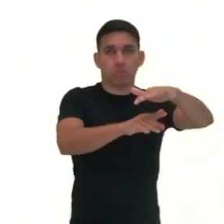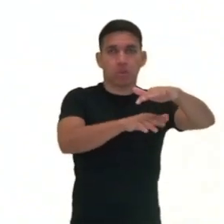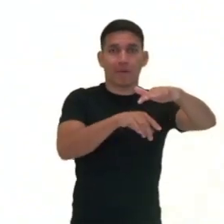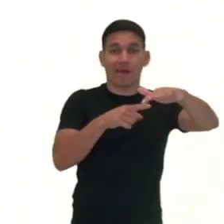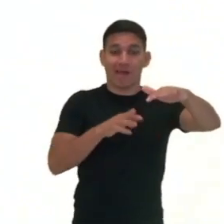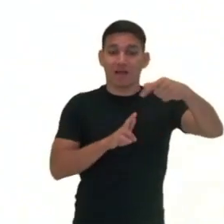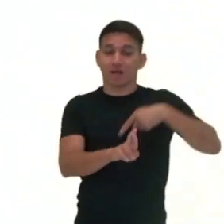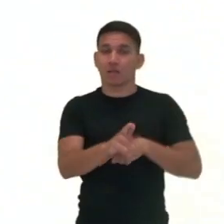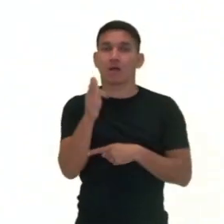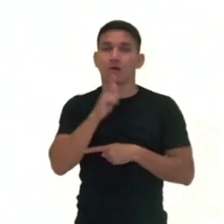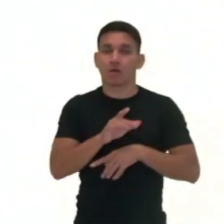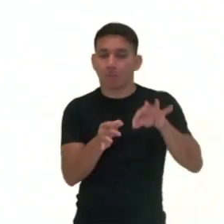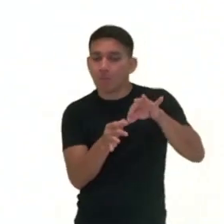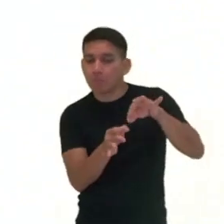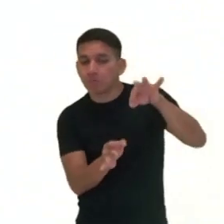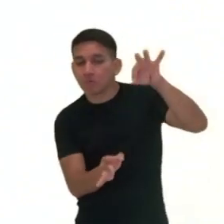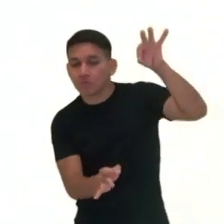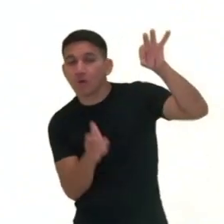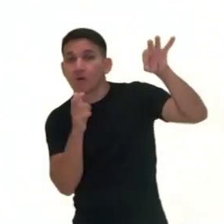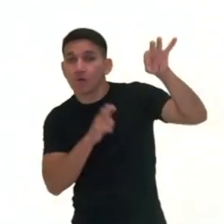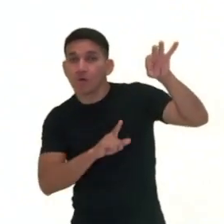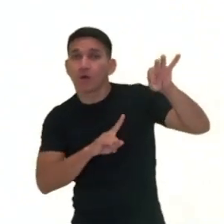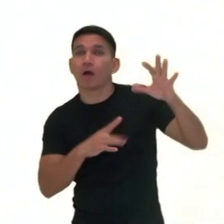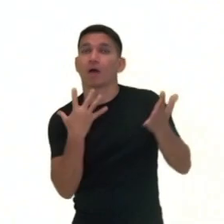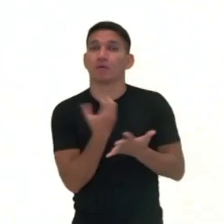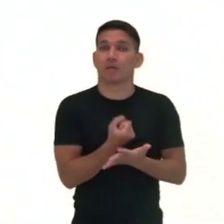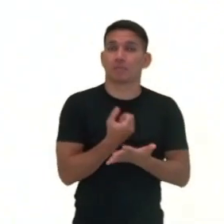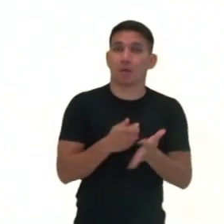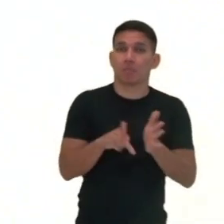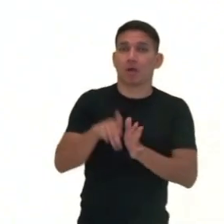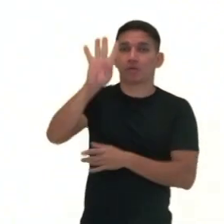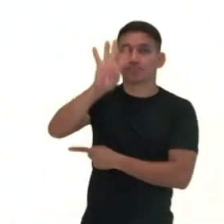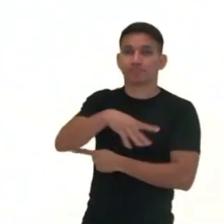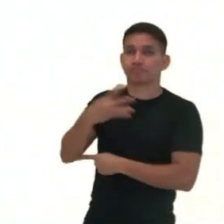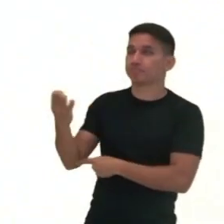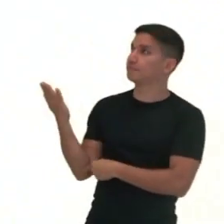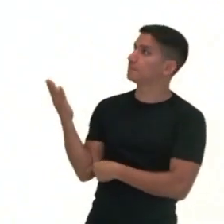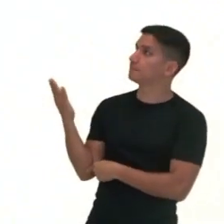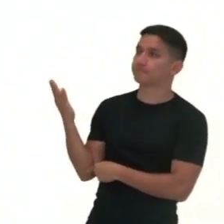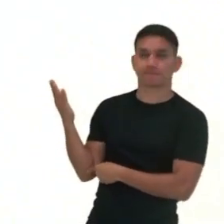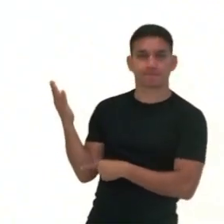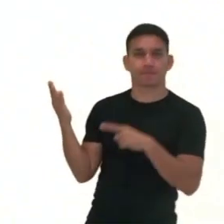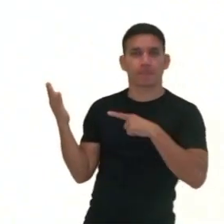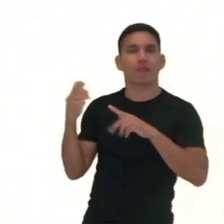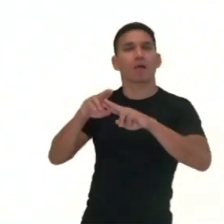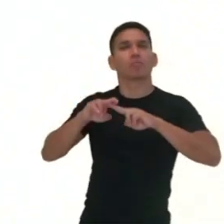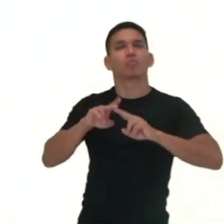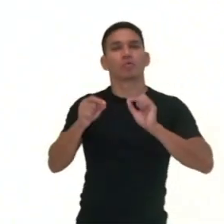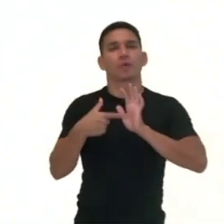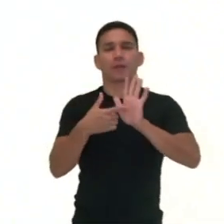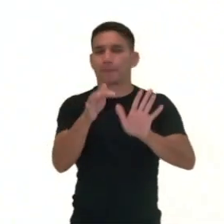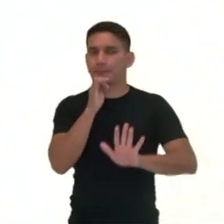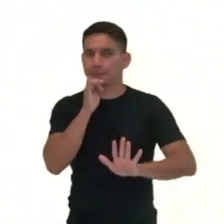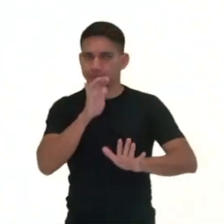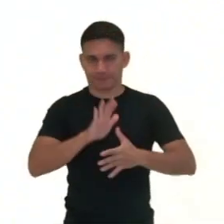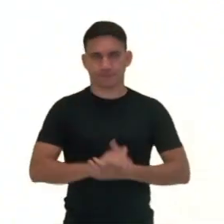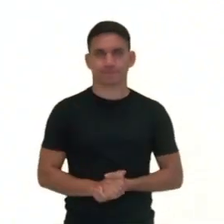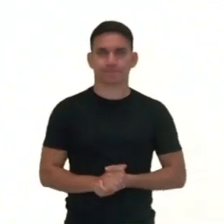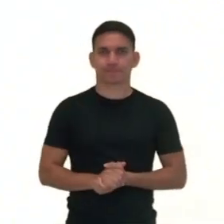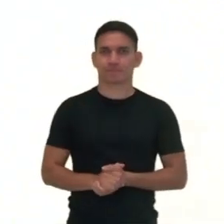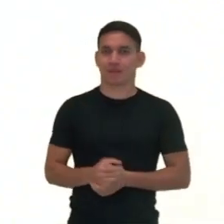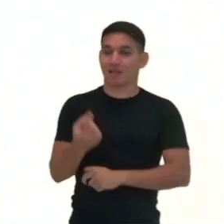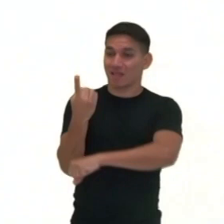medições encontram-se registradas na tabela a seguir. Então, por exemplo,